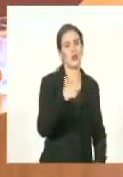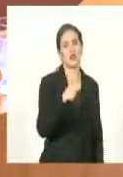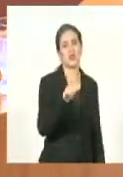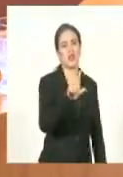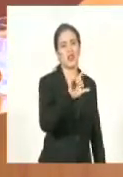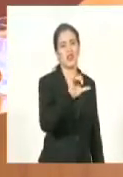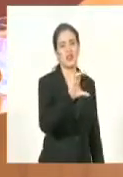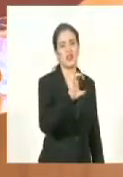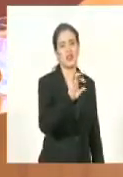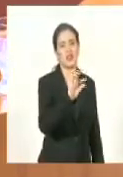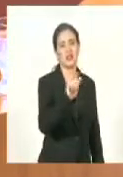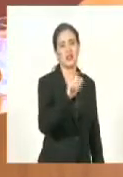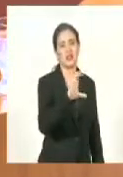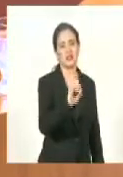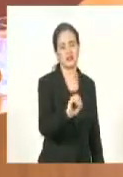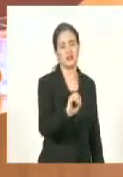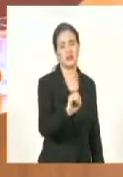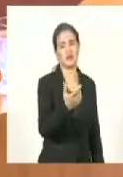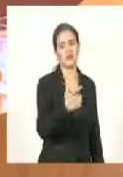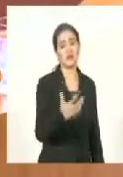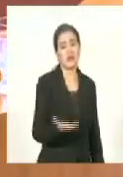confunde. Meu irmão, abre aspas,